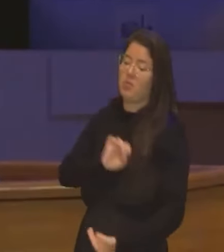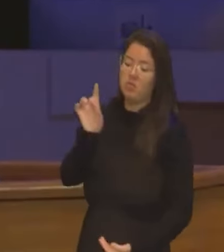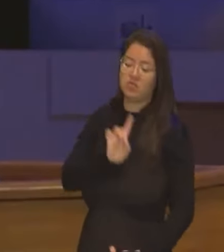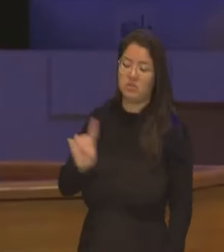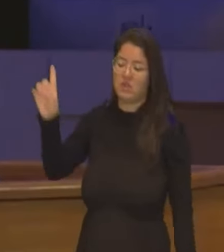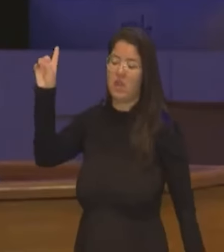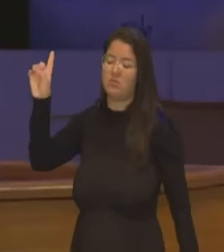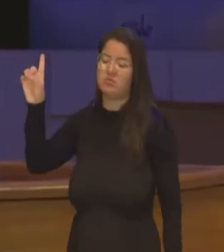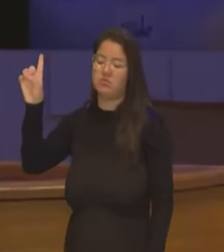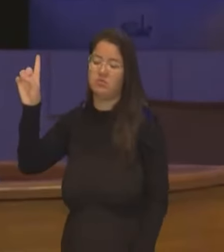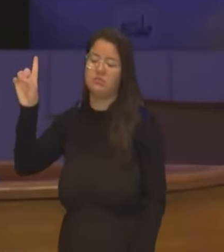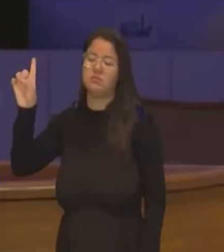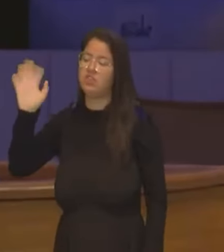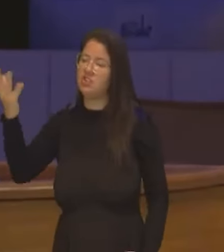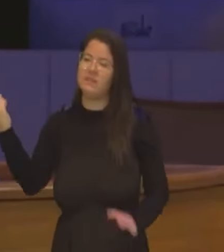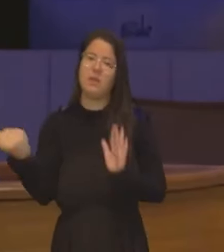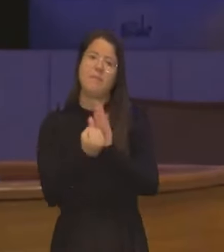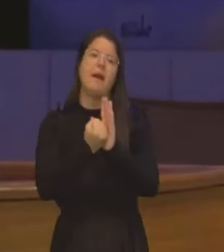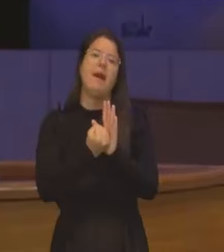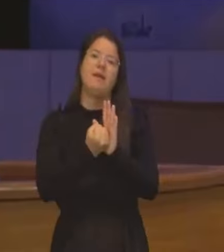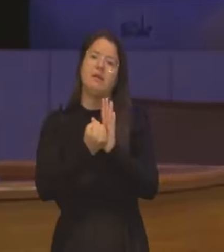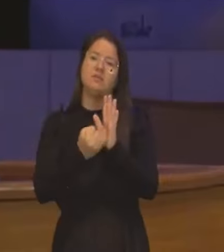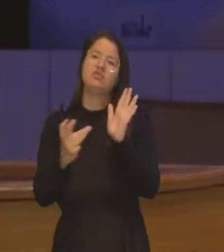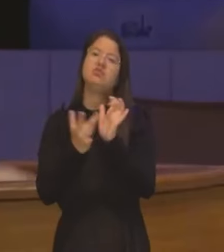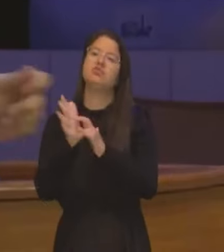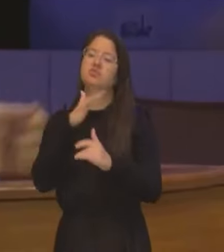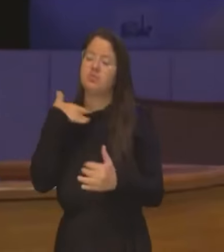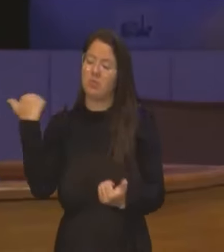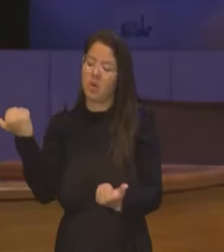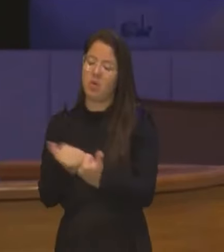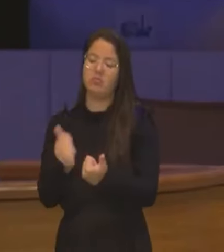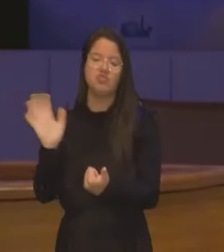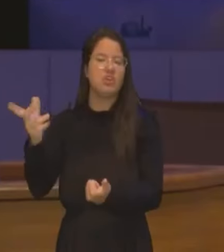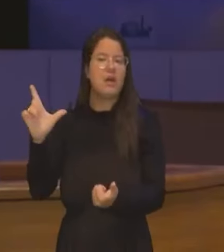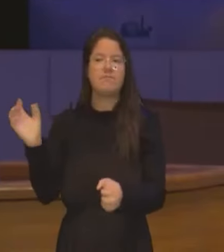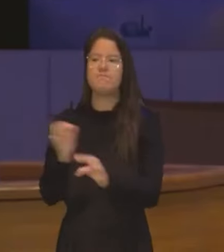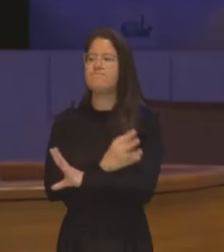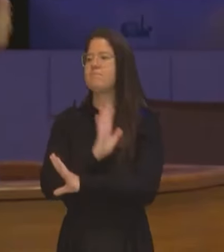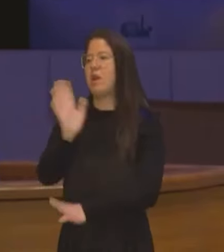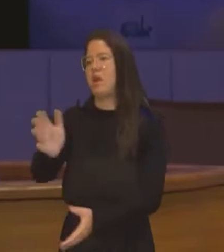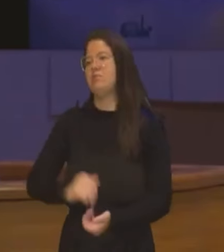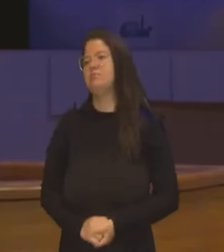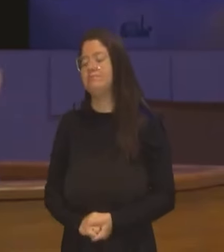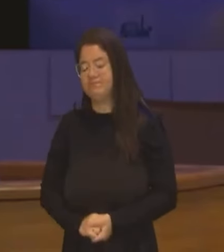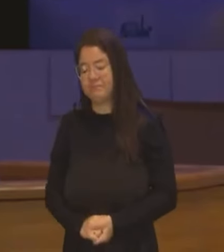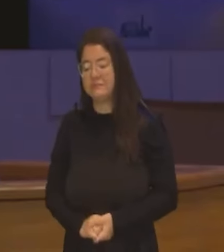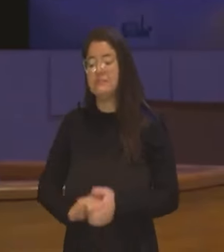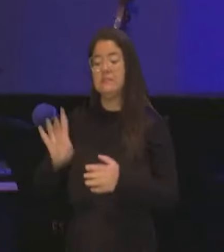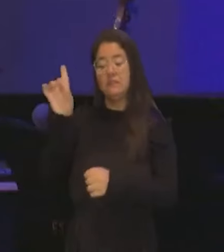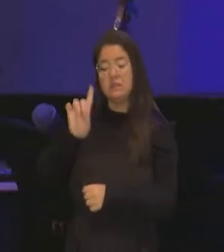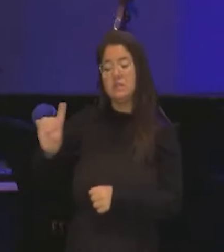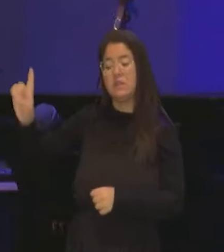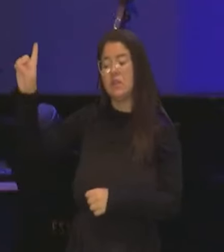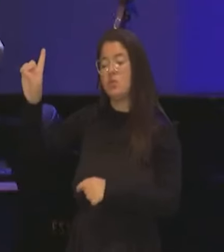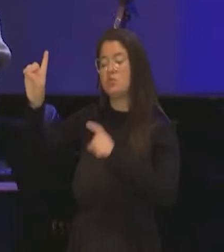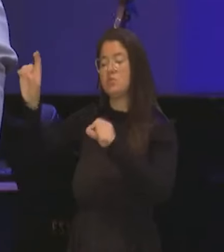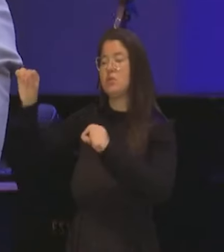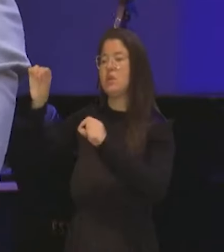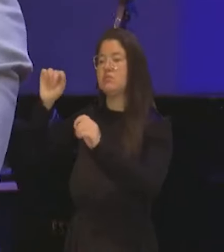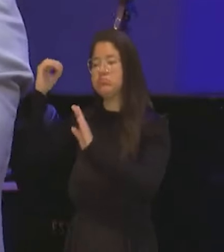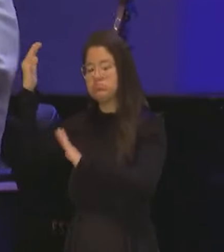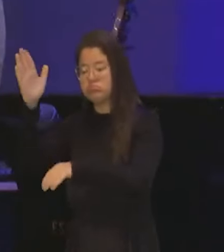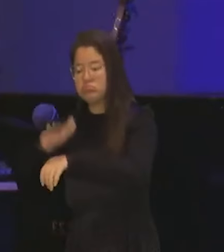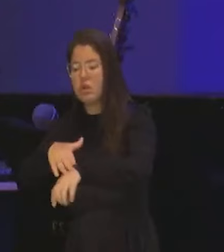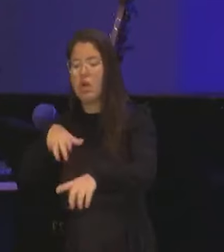firmado e selado através de Cristo Jesus, o nosso Senhor e Salvador. E Deus então se coloca diante do